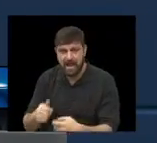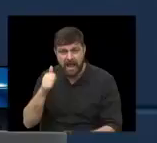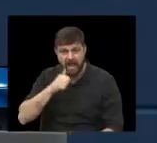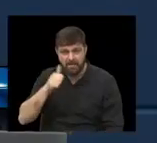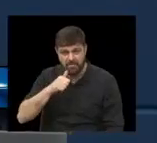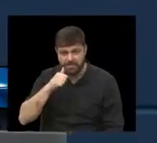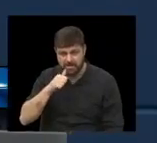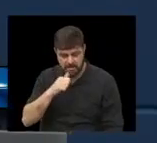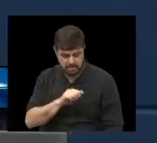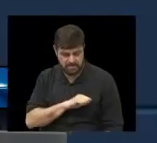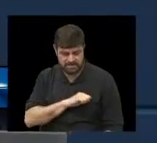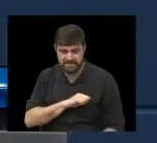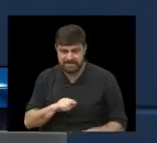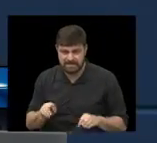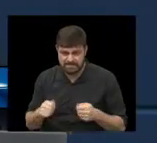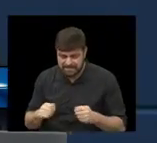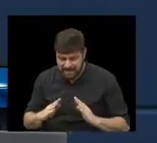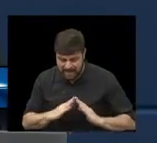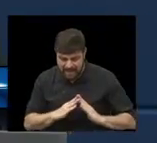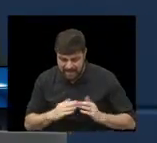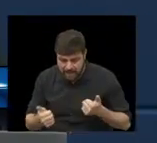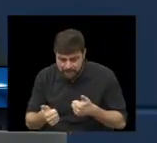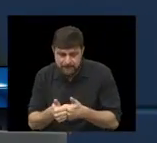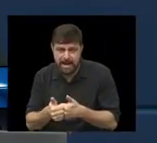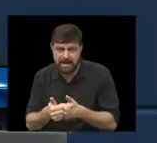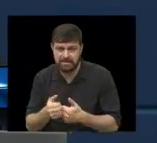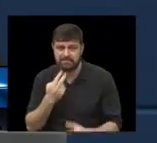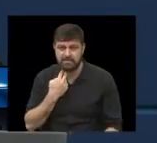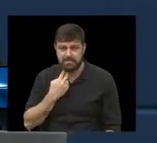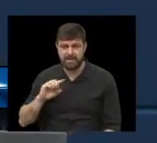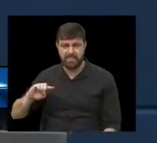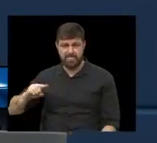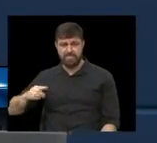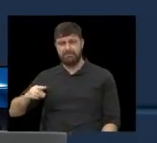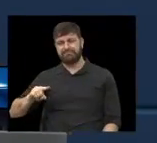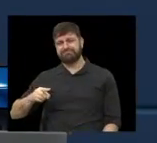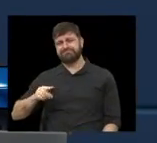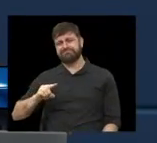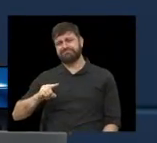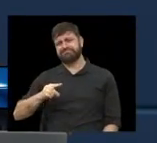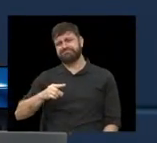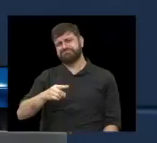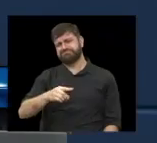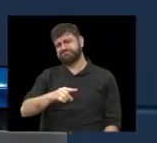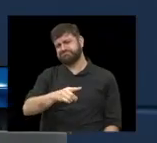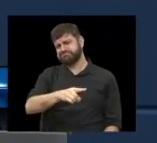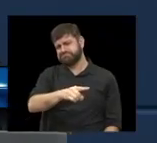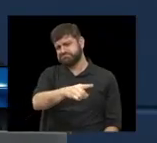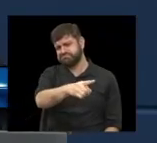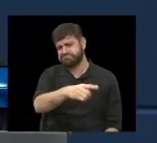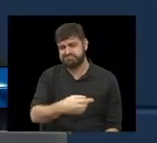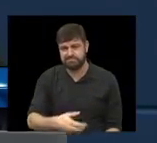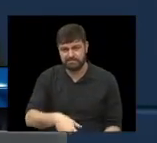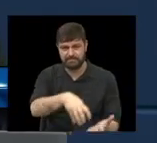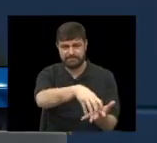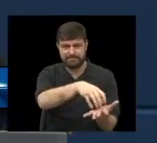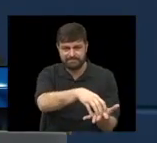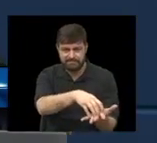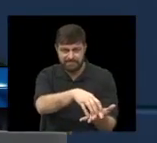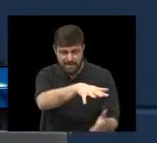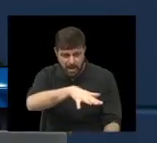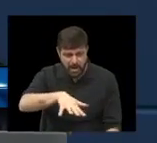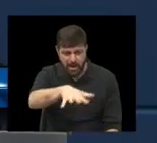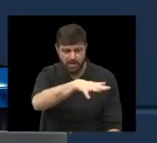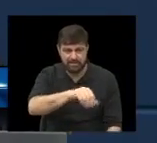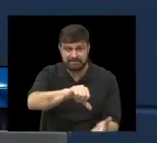mulher esteja próxima à sua casa, para que a mulher não tenha que se deslocar até o centro ou regiões muito